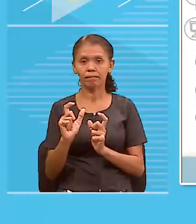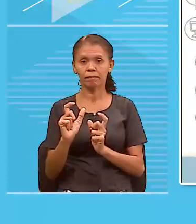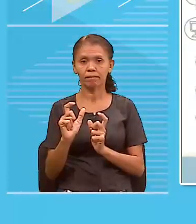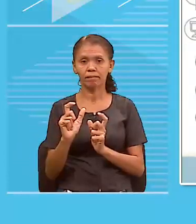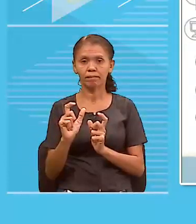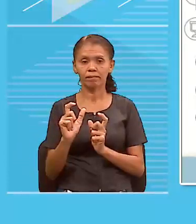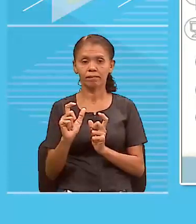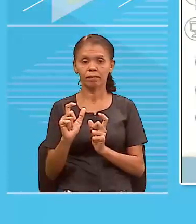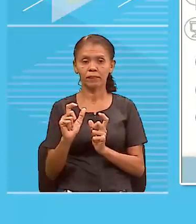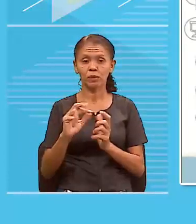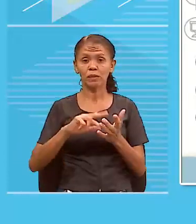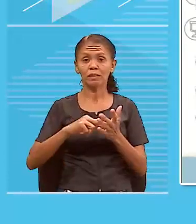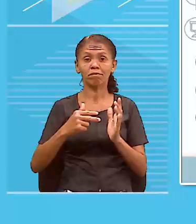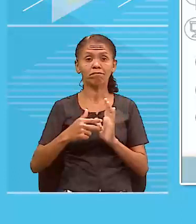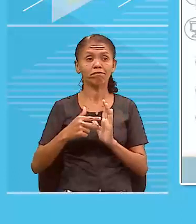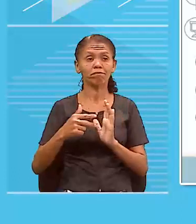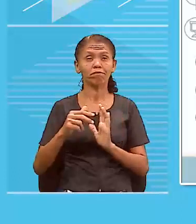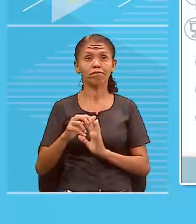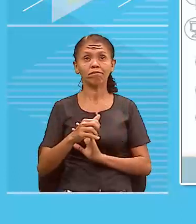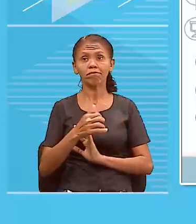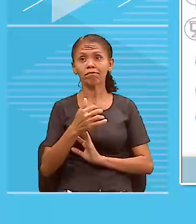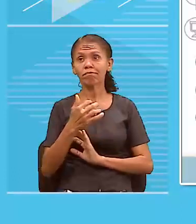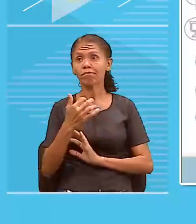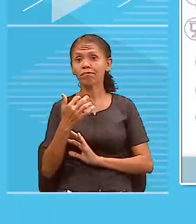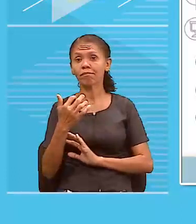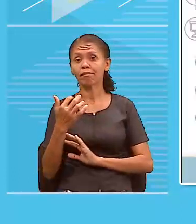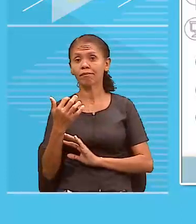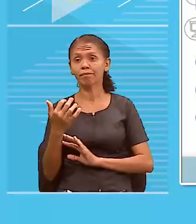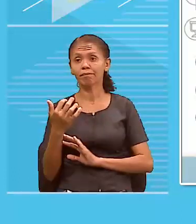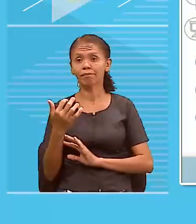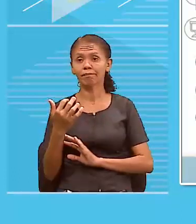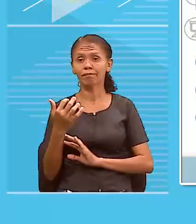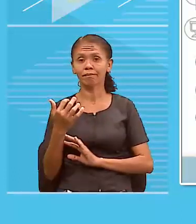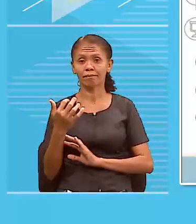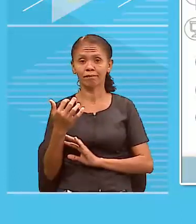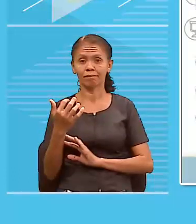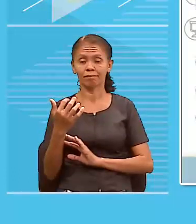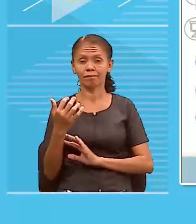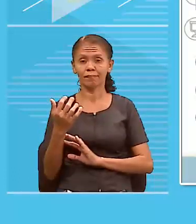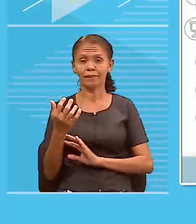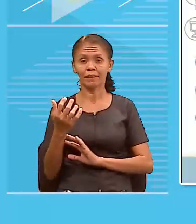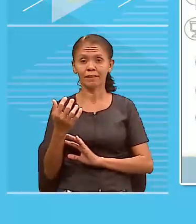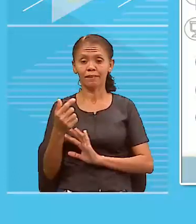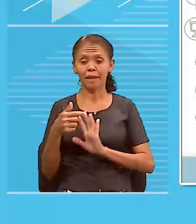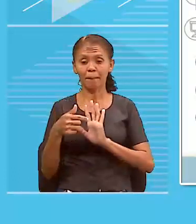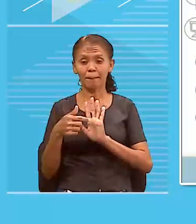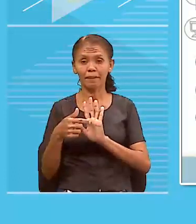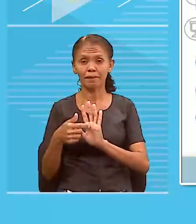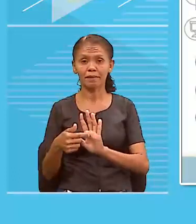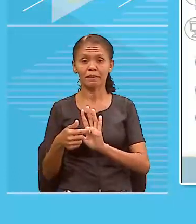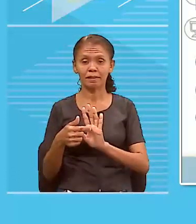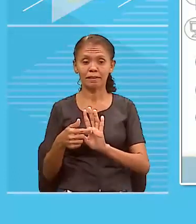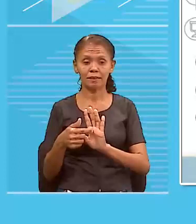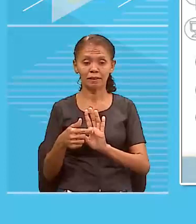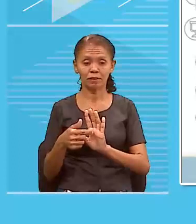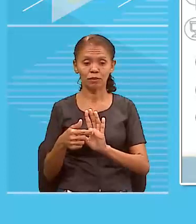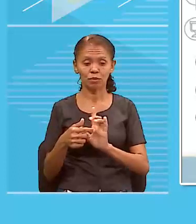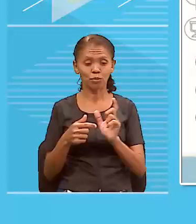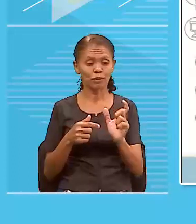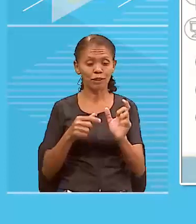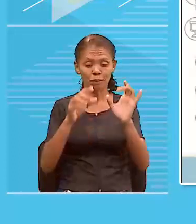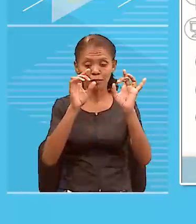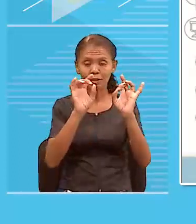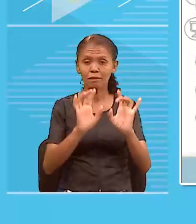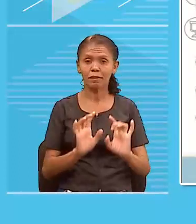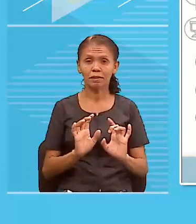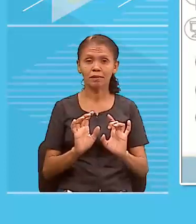sentido já está explicando naquele momento específico então sempre